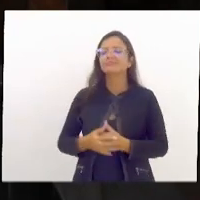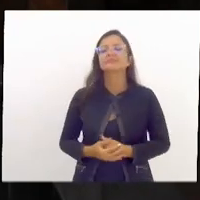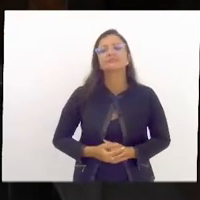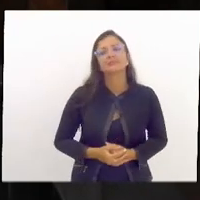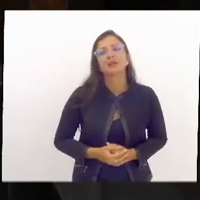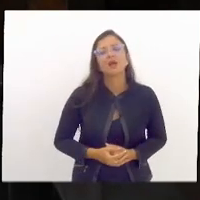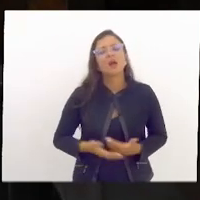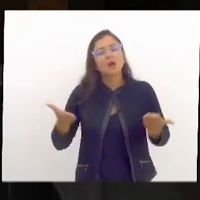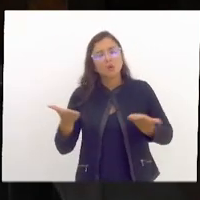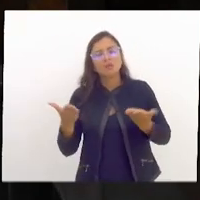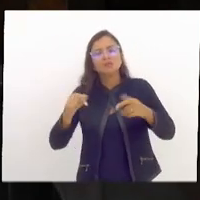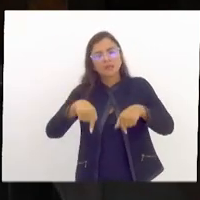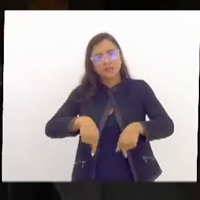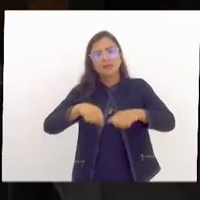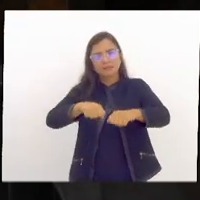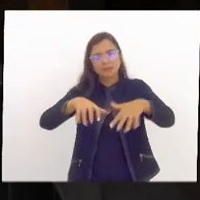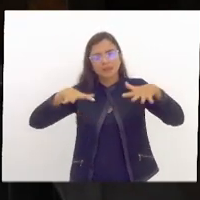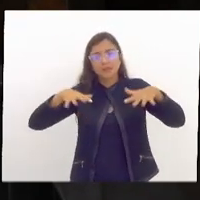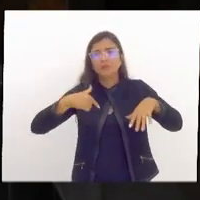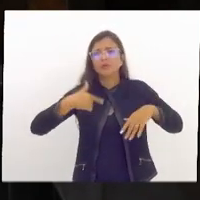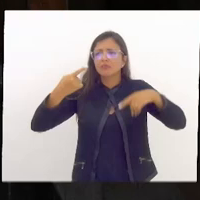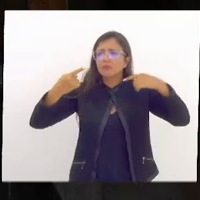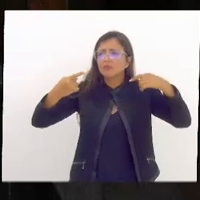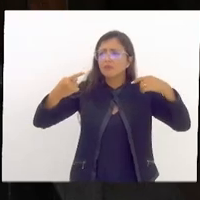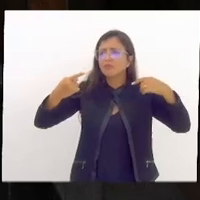Eu venho ao plenário para debater